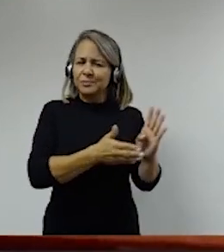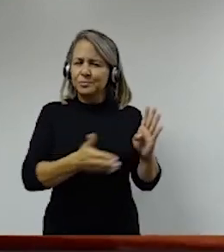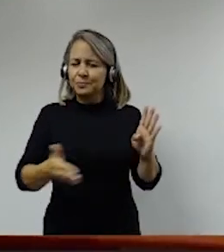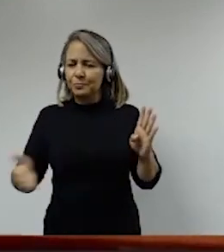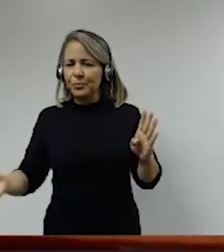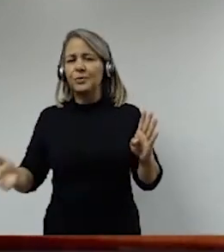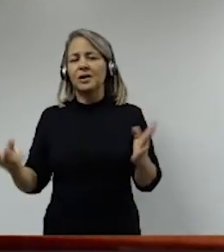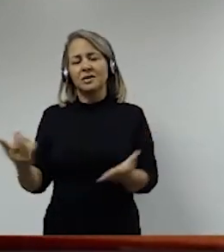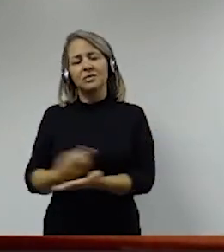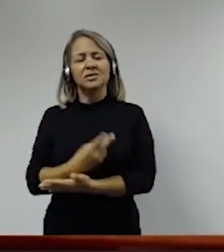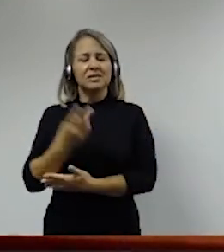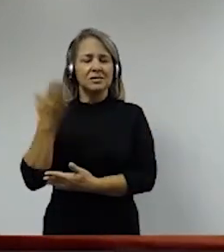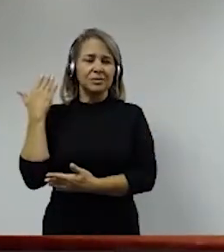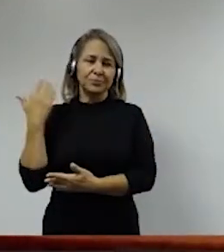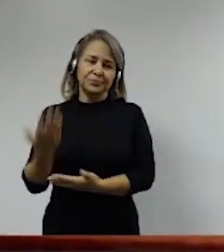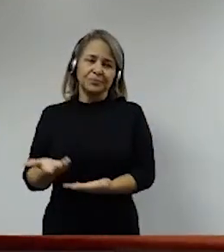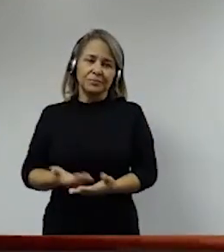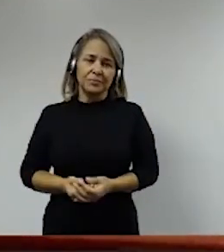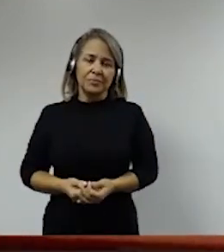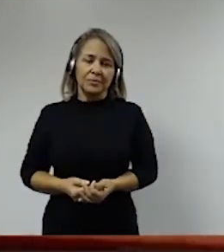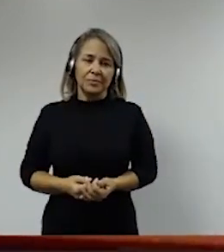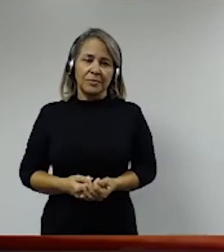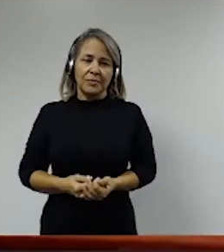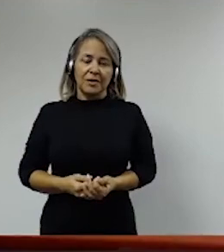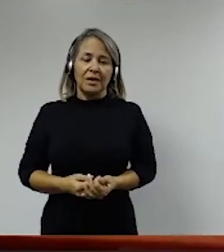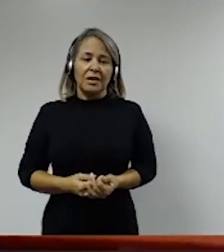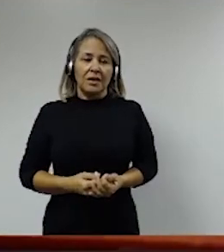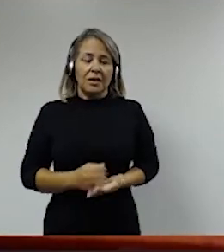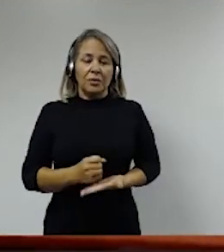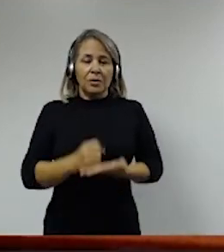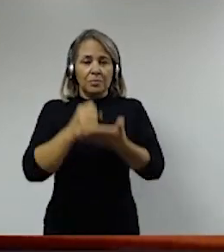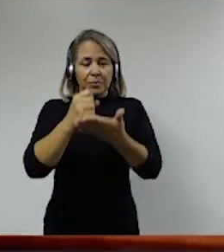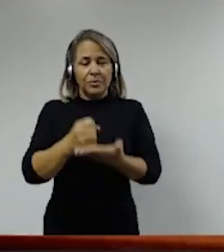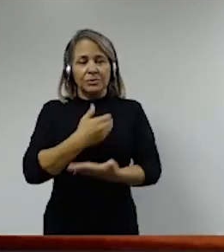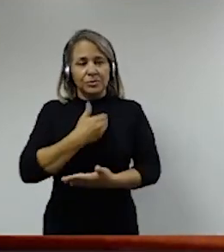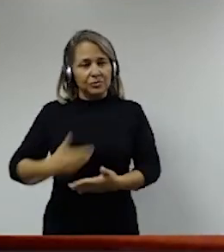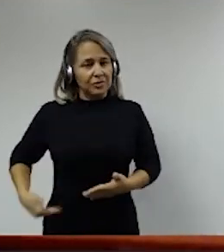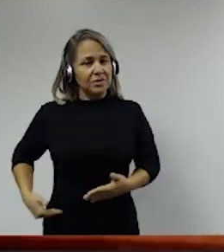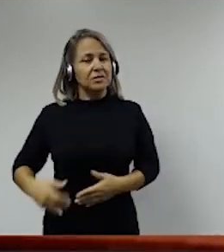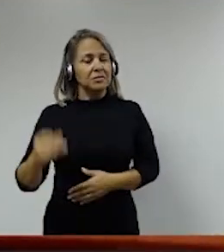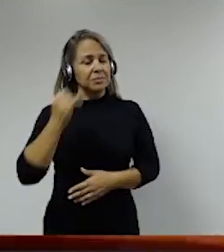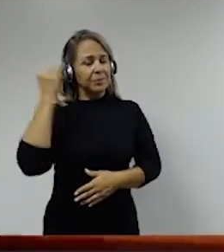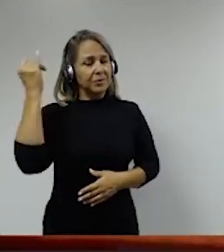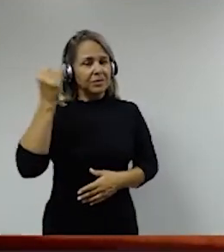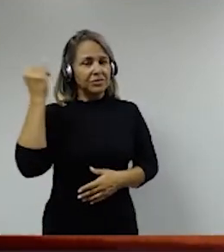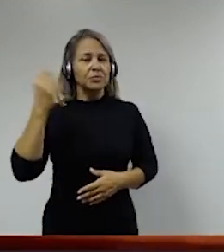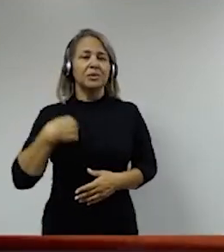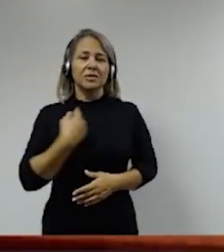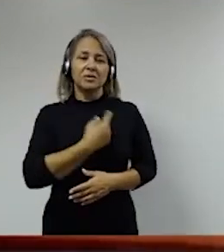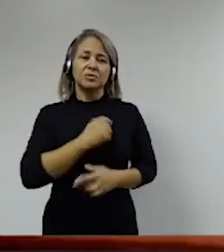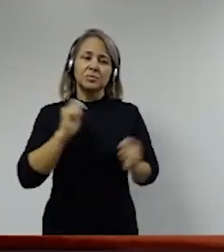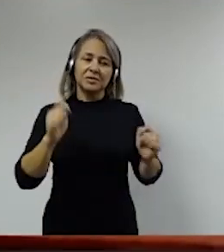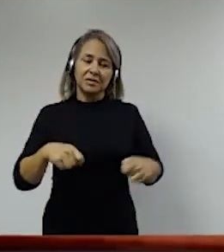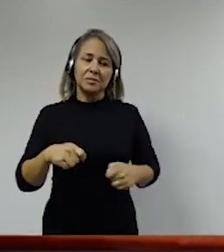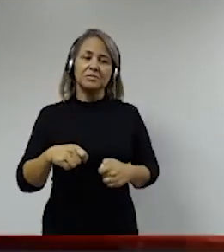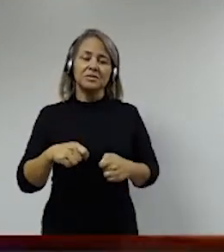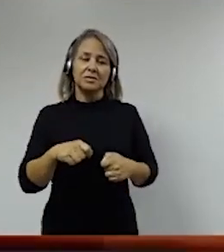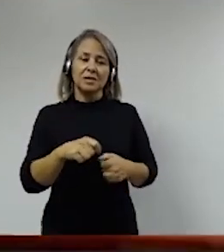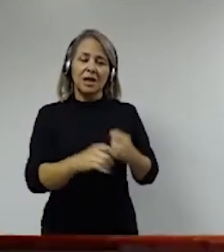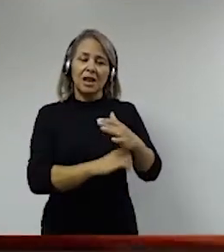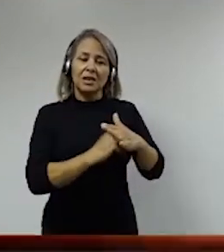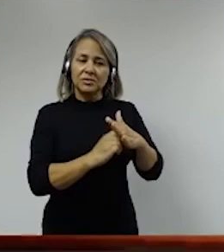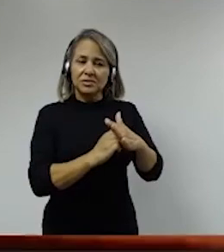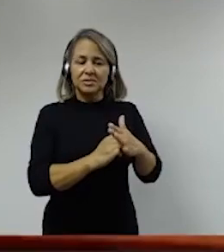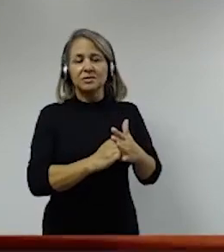dessa ordem aconteceram. Então, enfim, não há uma... Enfim, e o apoio do poder público é fundamental para que iniciativa privada e